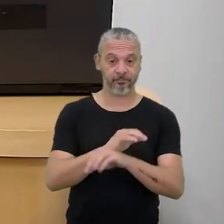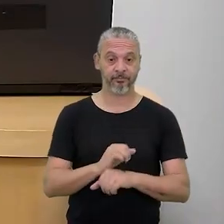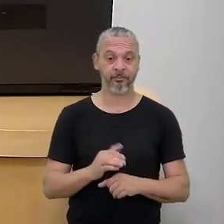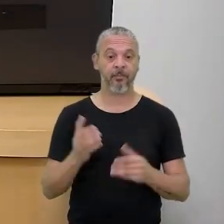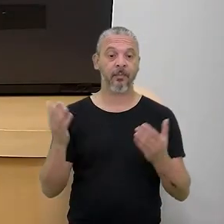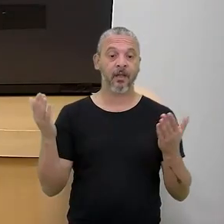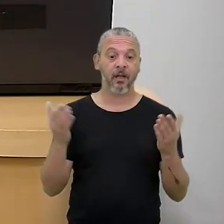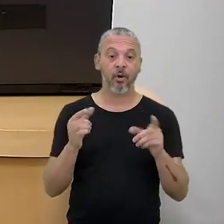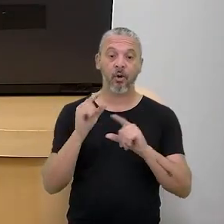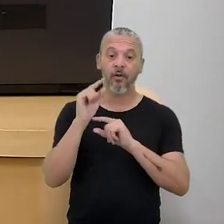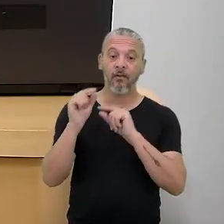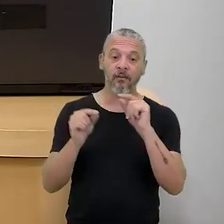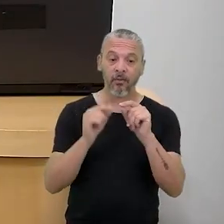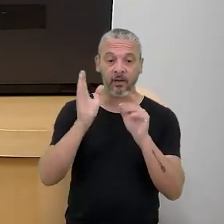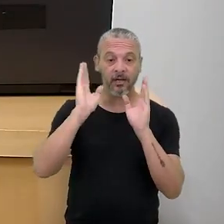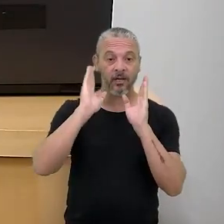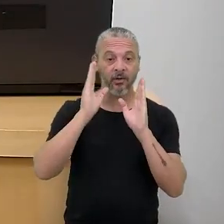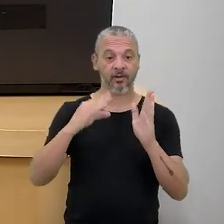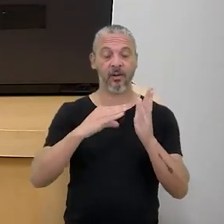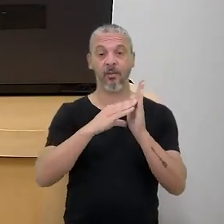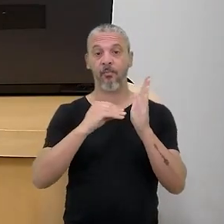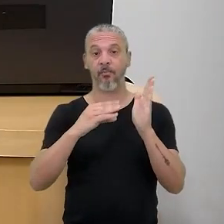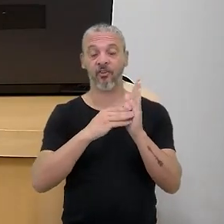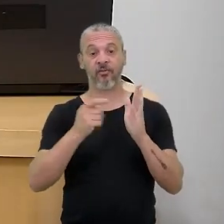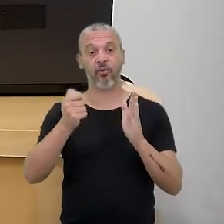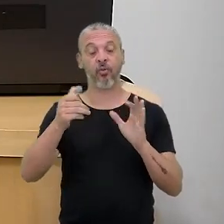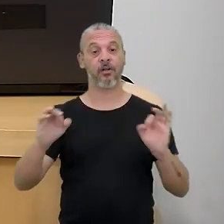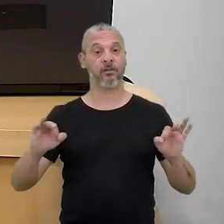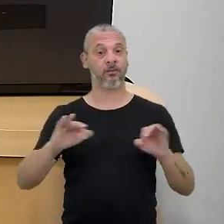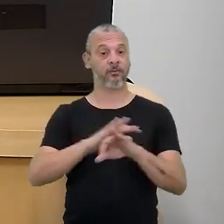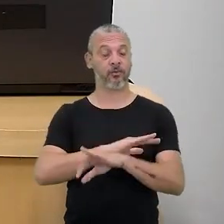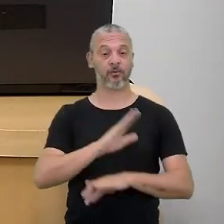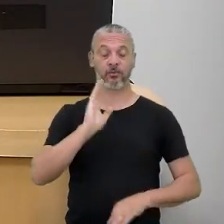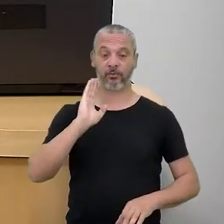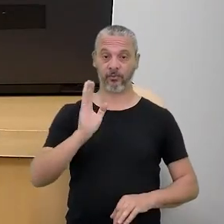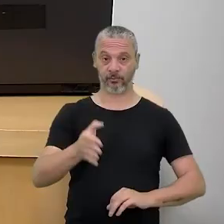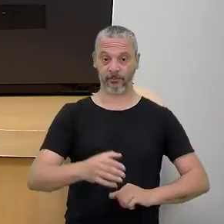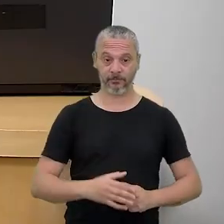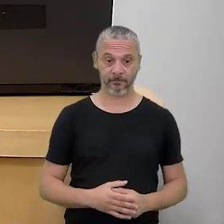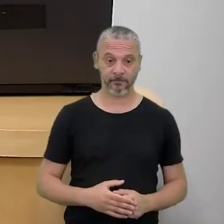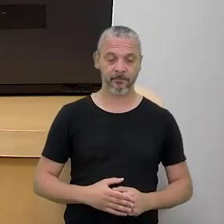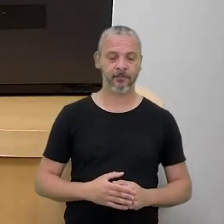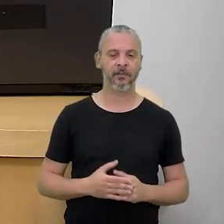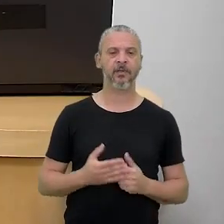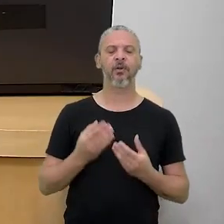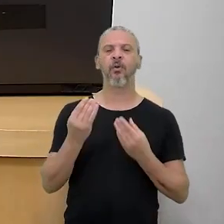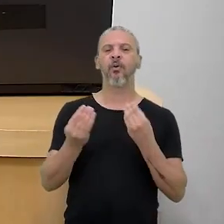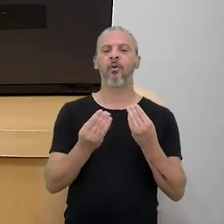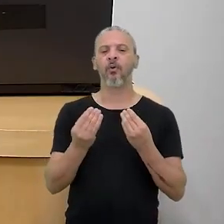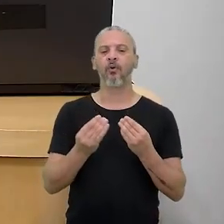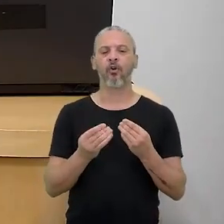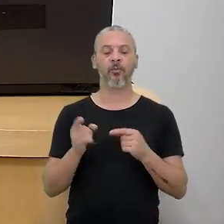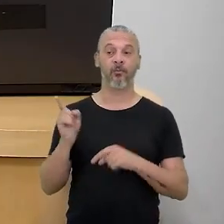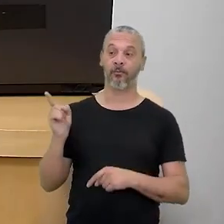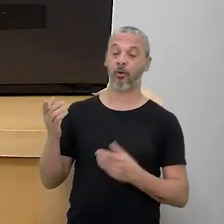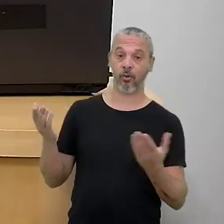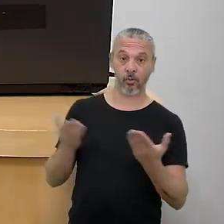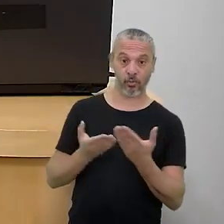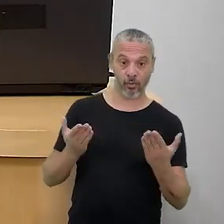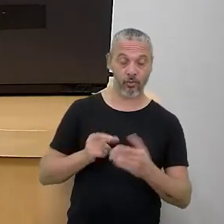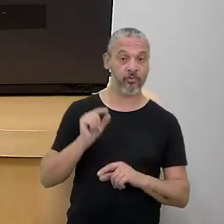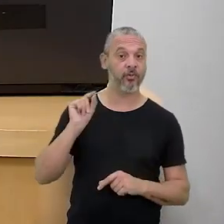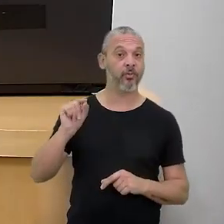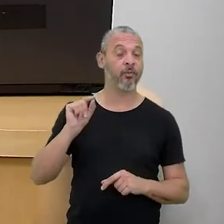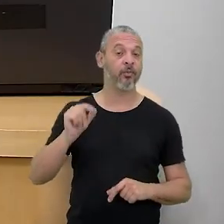Pronto! E agora eu tô praticamente com o meu protótipo finalizado aqui. Então, o que nós montamos hoje?